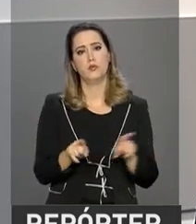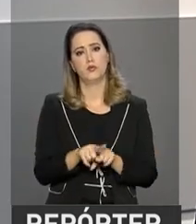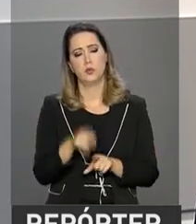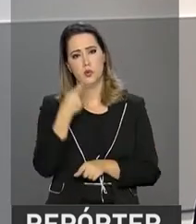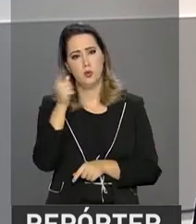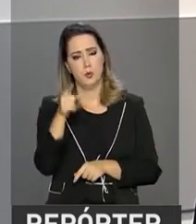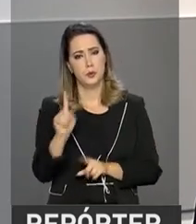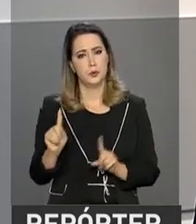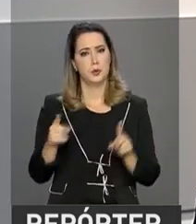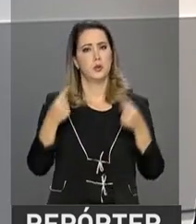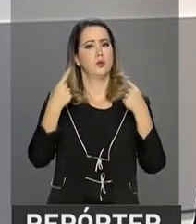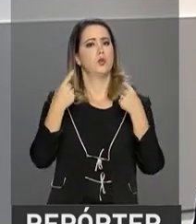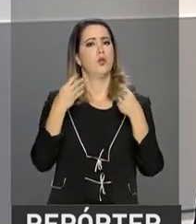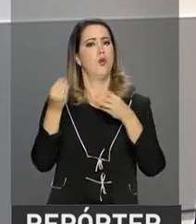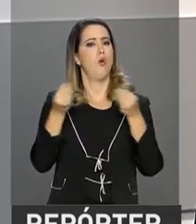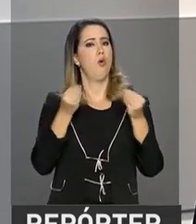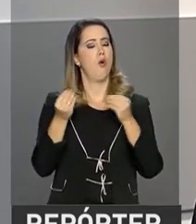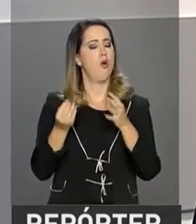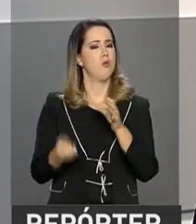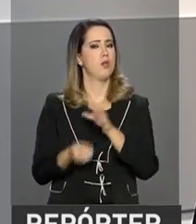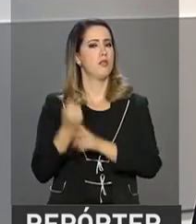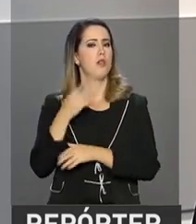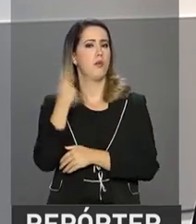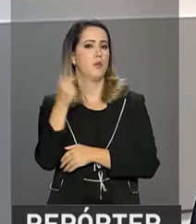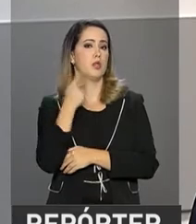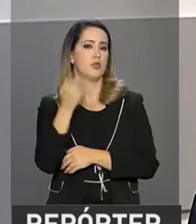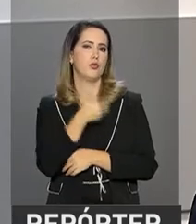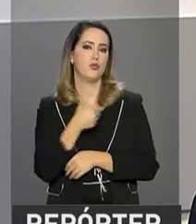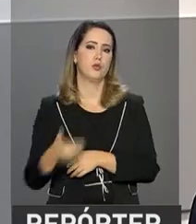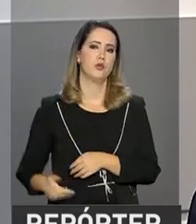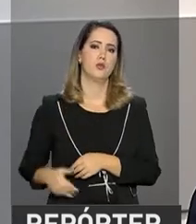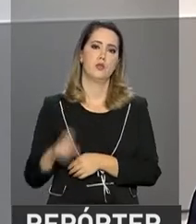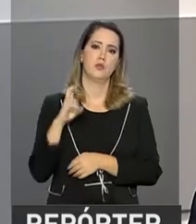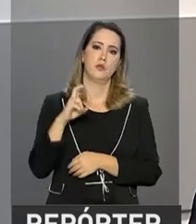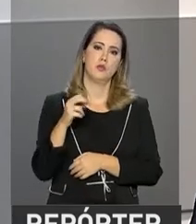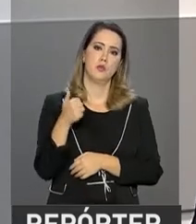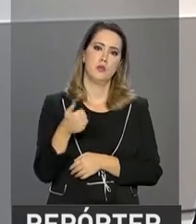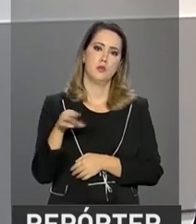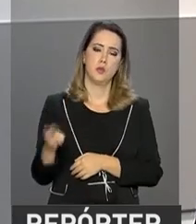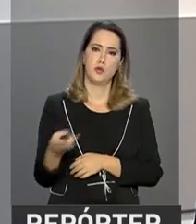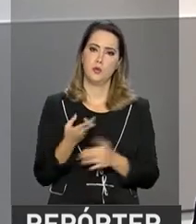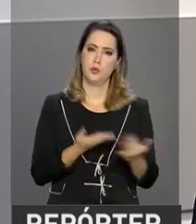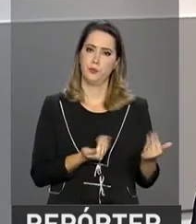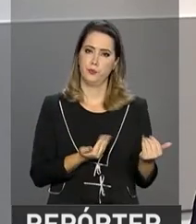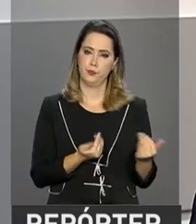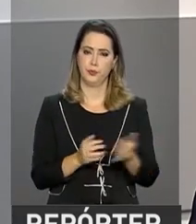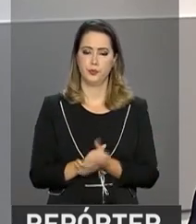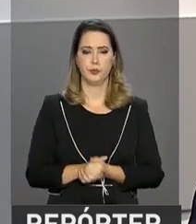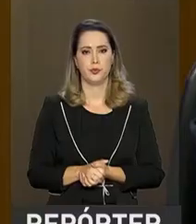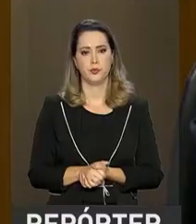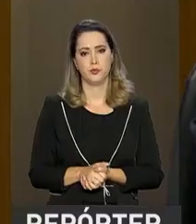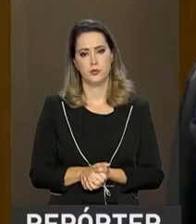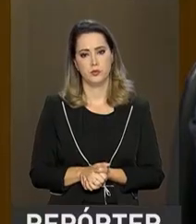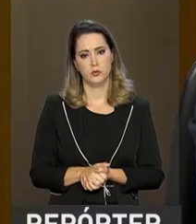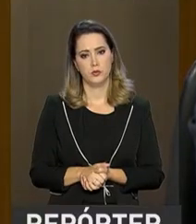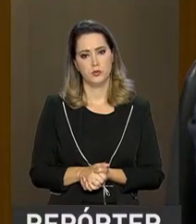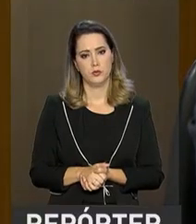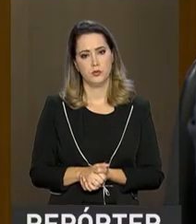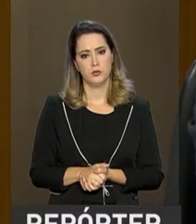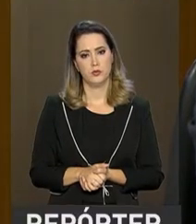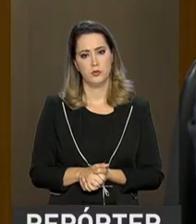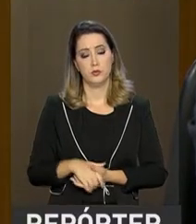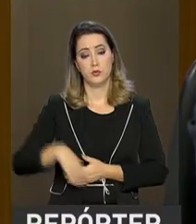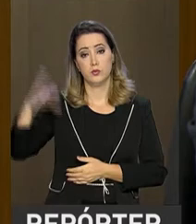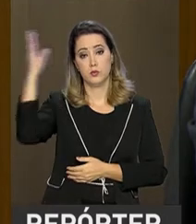também falou sobre o desafio de criar políticas públicas para 51 milhões de jovens o